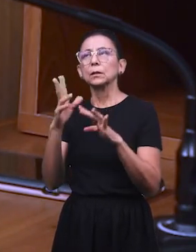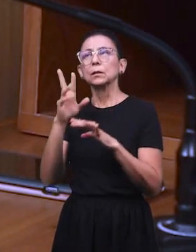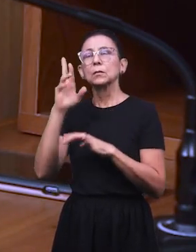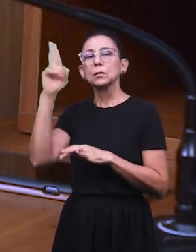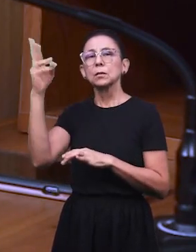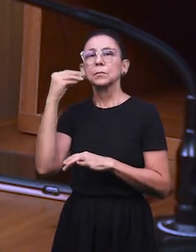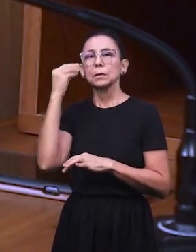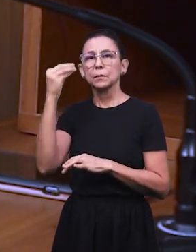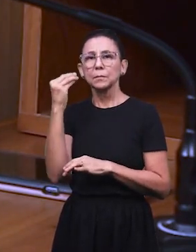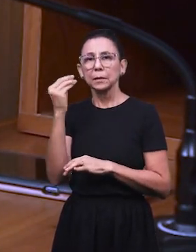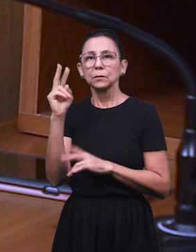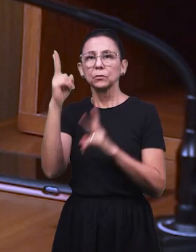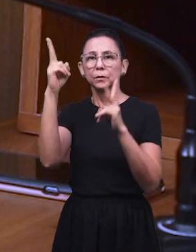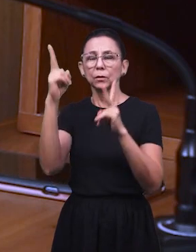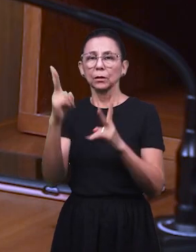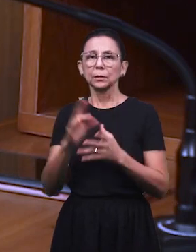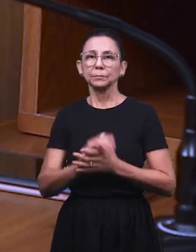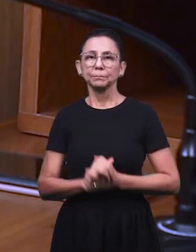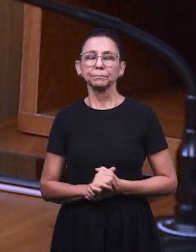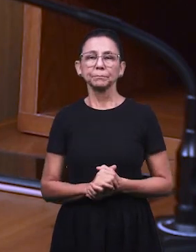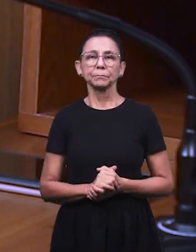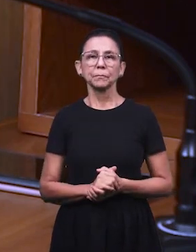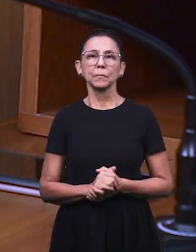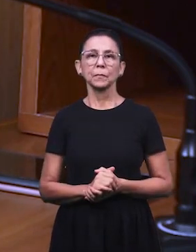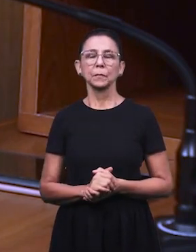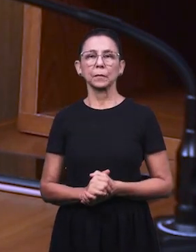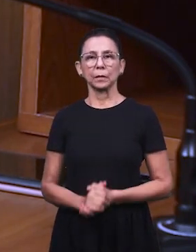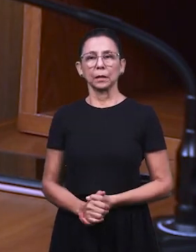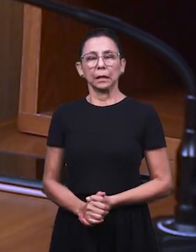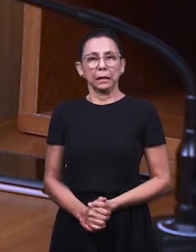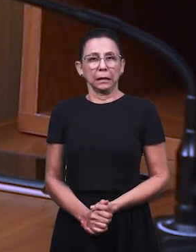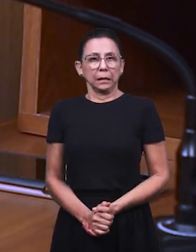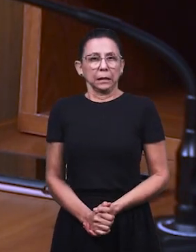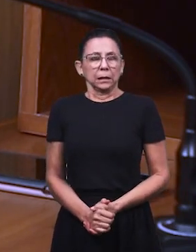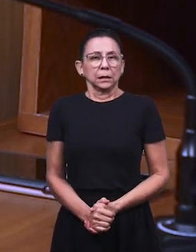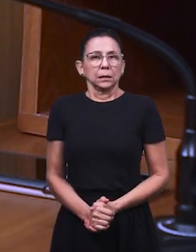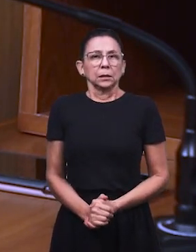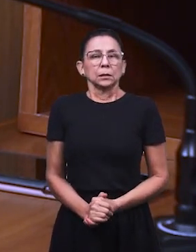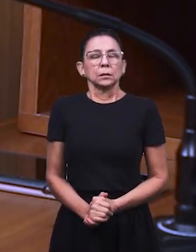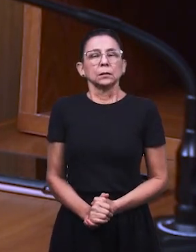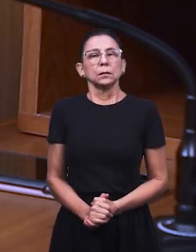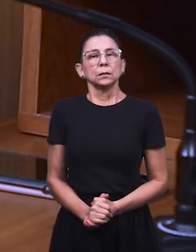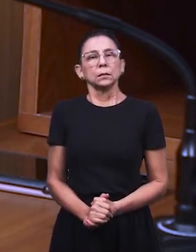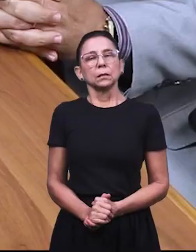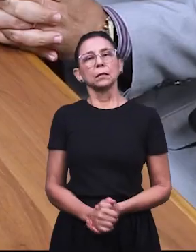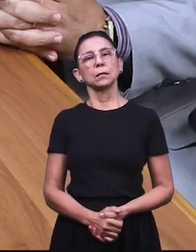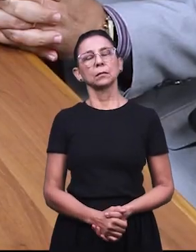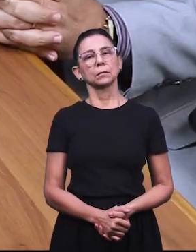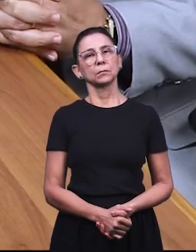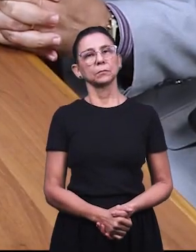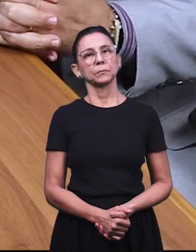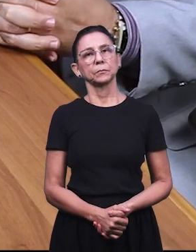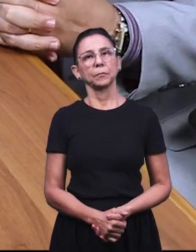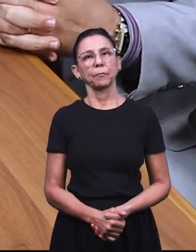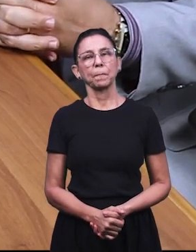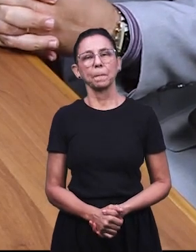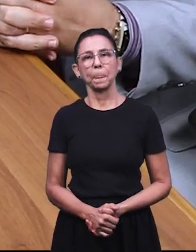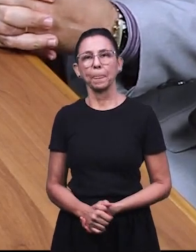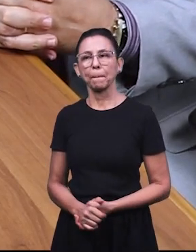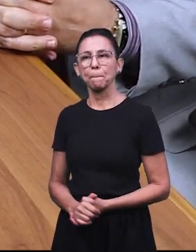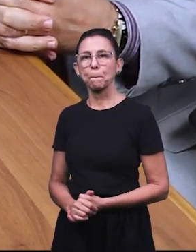parar, porque a gente simplesmente parou para glorificar o Senhor, pela experiência que o irmão estava passando. Glória a